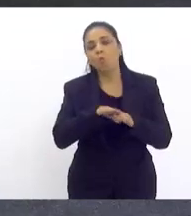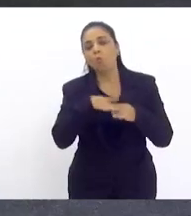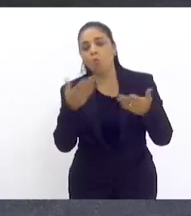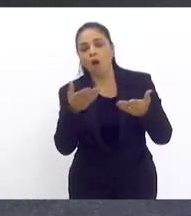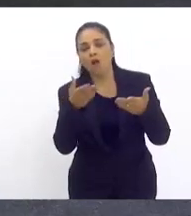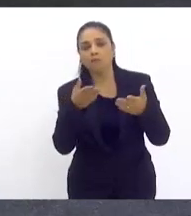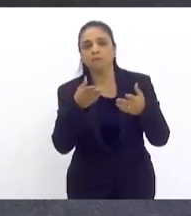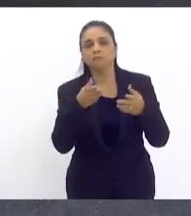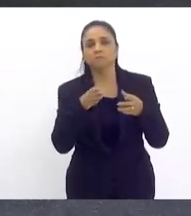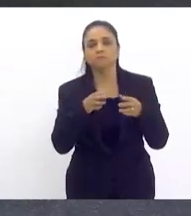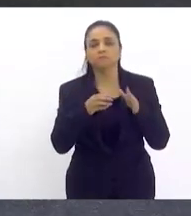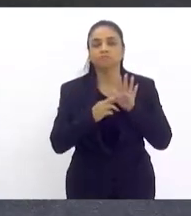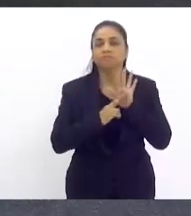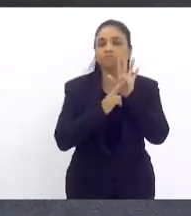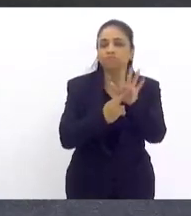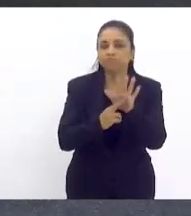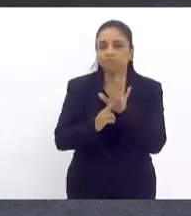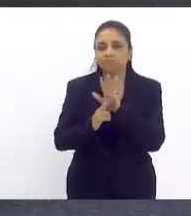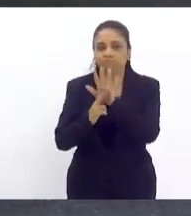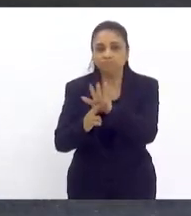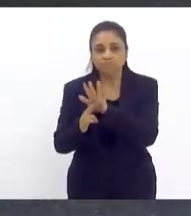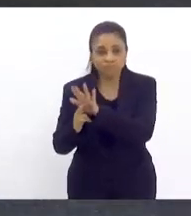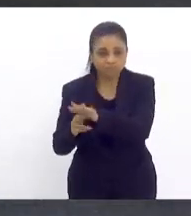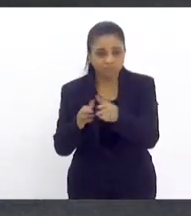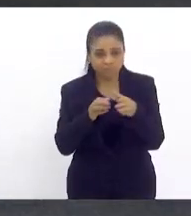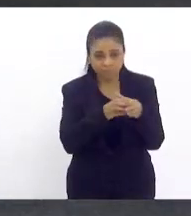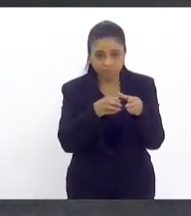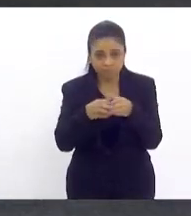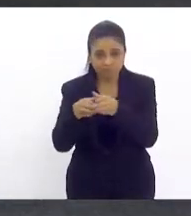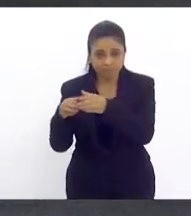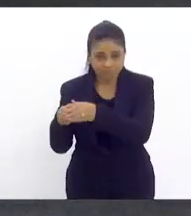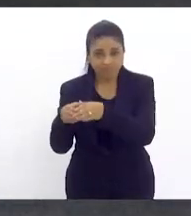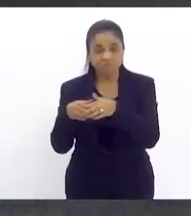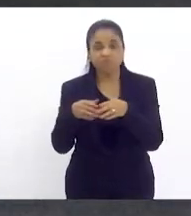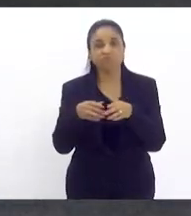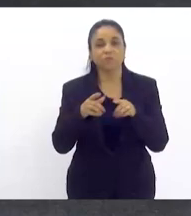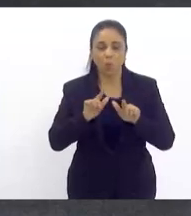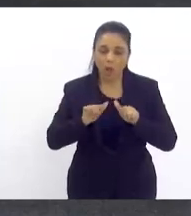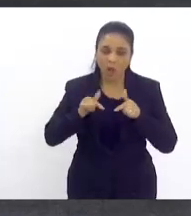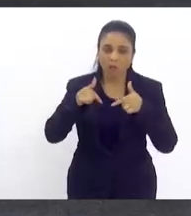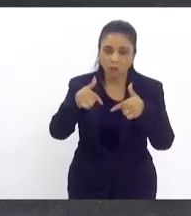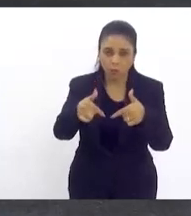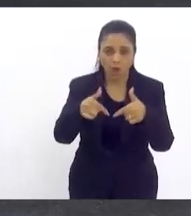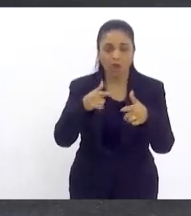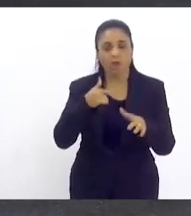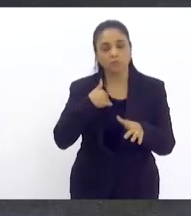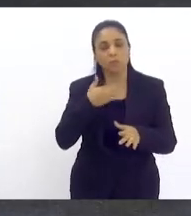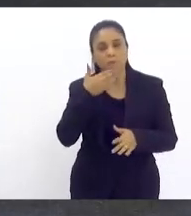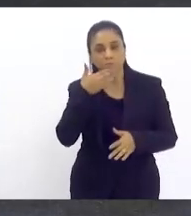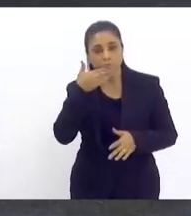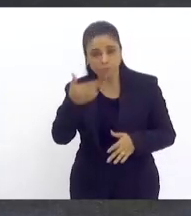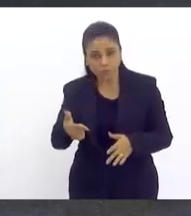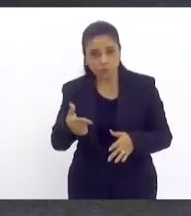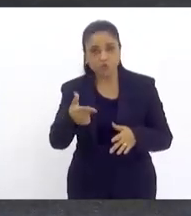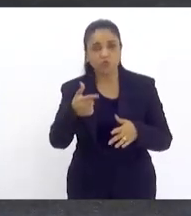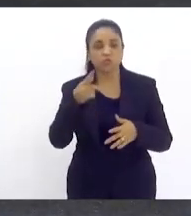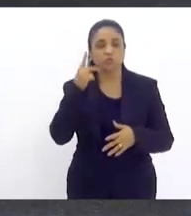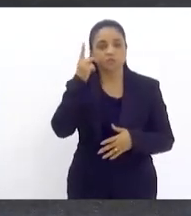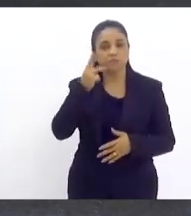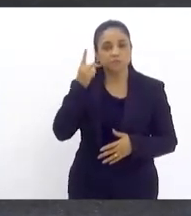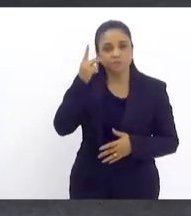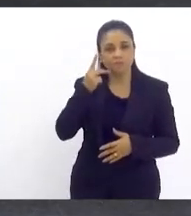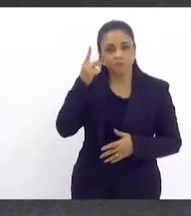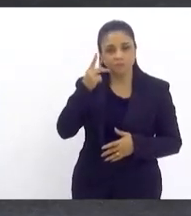poderão atuar e que foram solicitadas eu tenho absoluta certeza fiz também o pedido da frente parlamentar